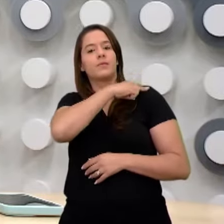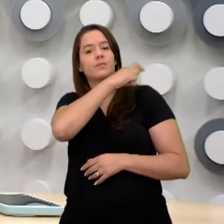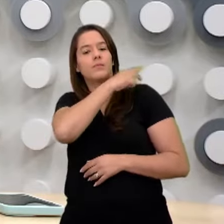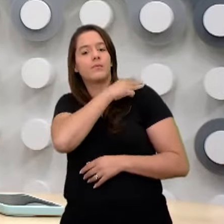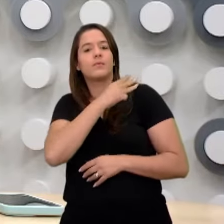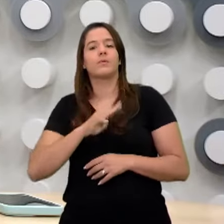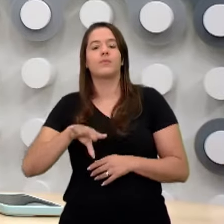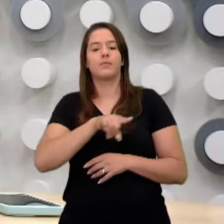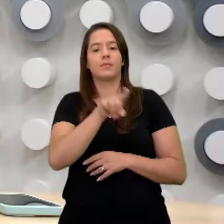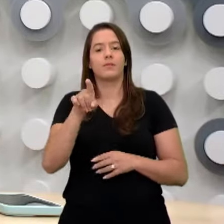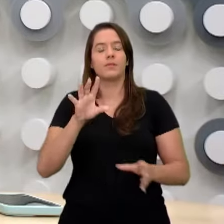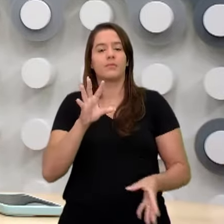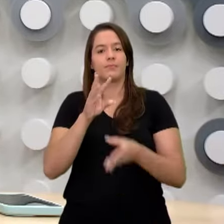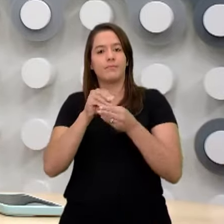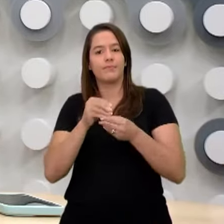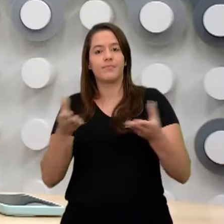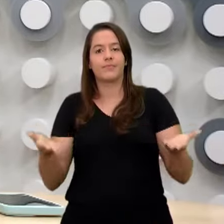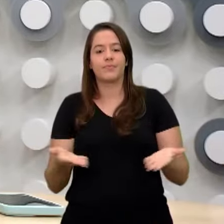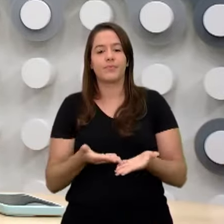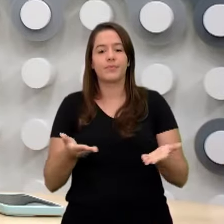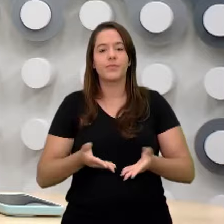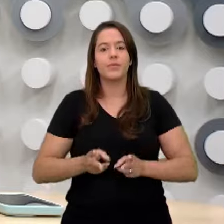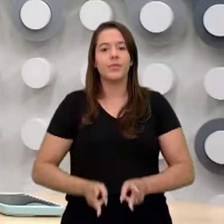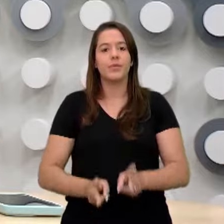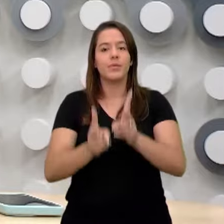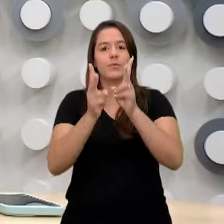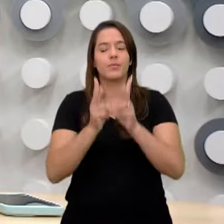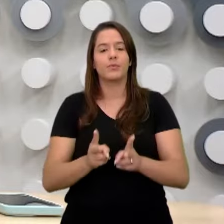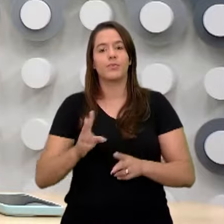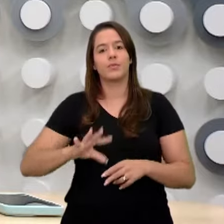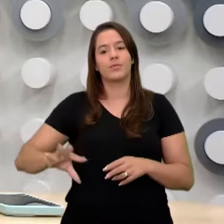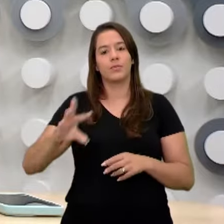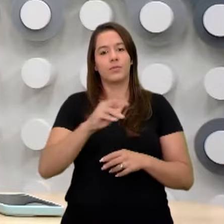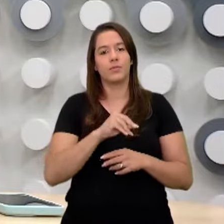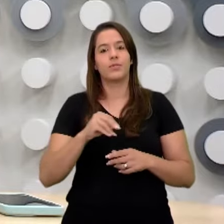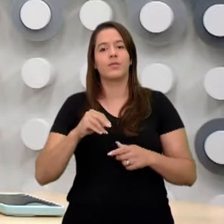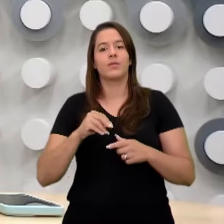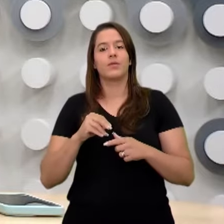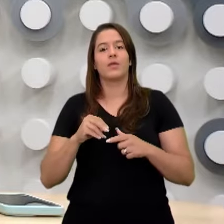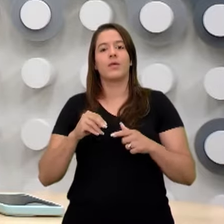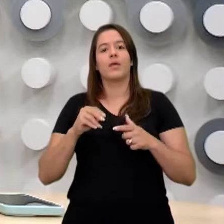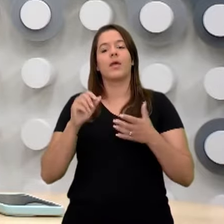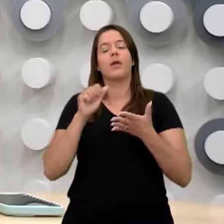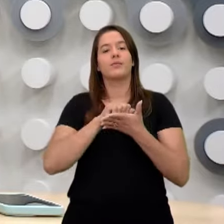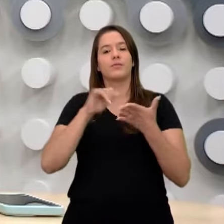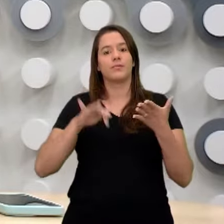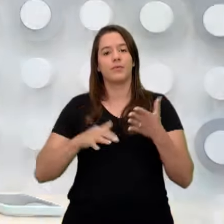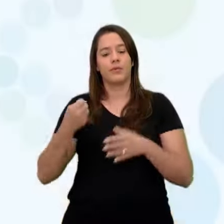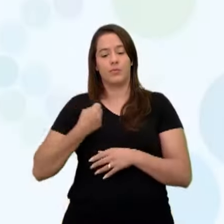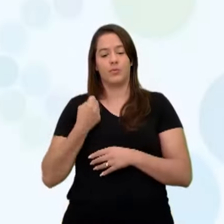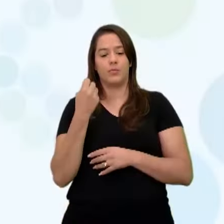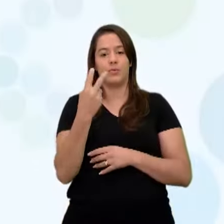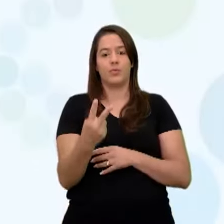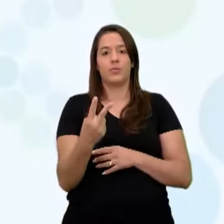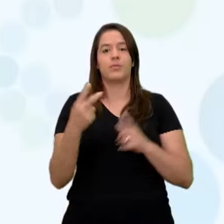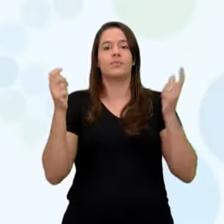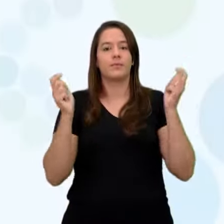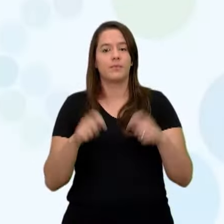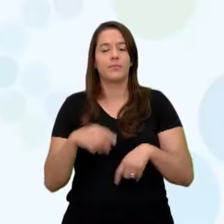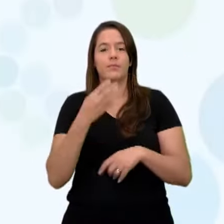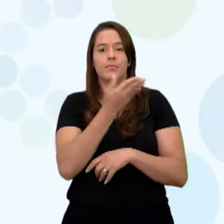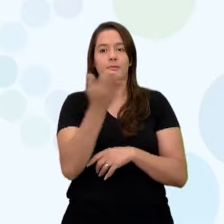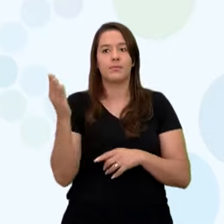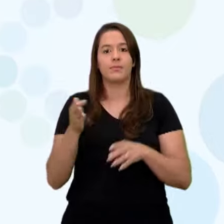componente do novo ensino médio, dando continuidade aí à atividade 2. Podemos aí acompanhar na tela.